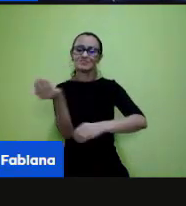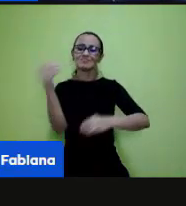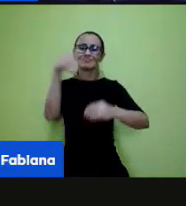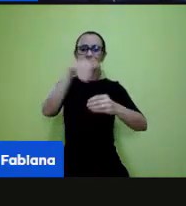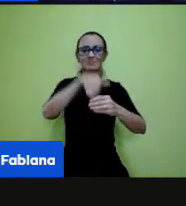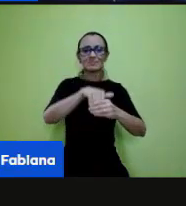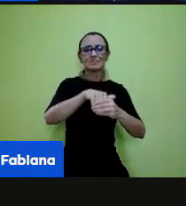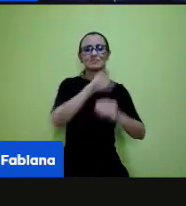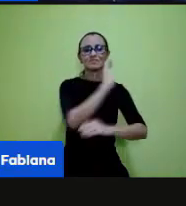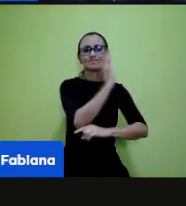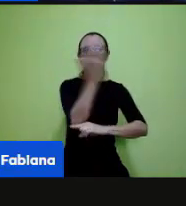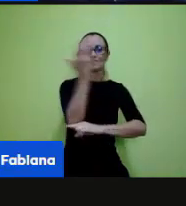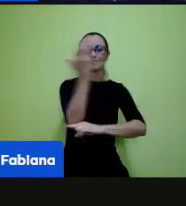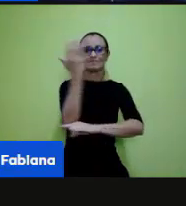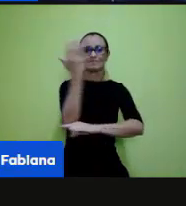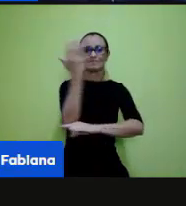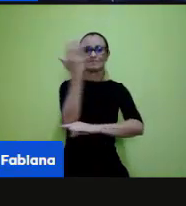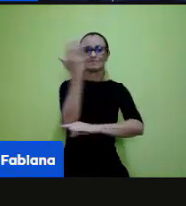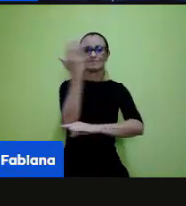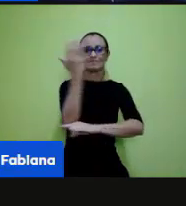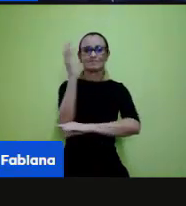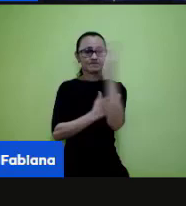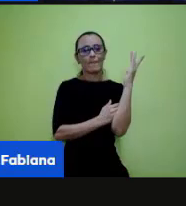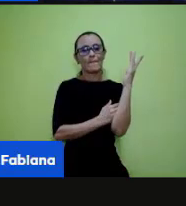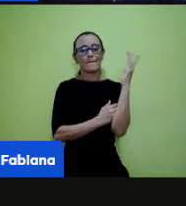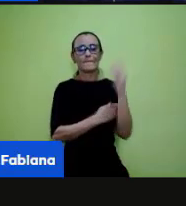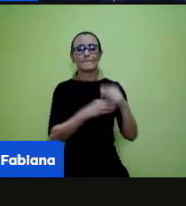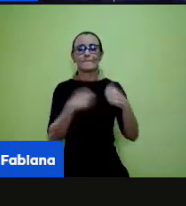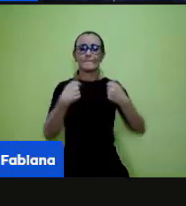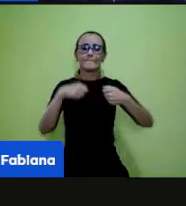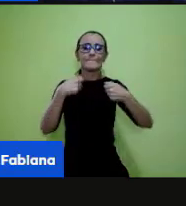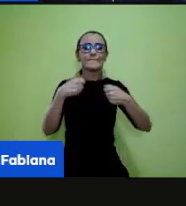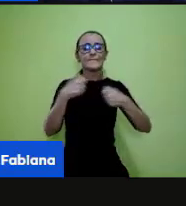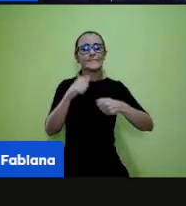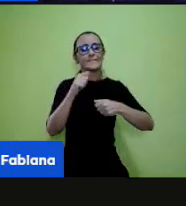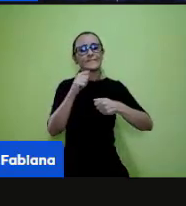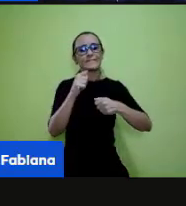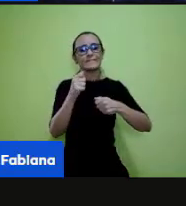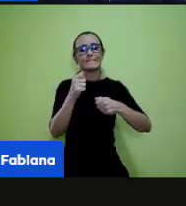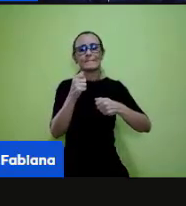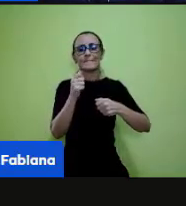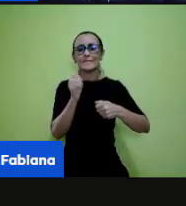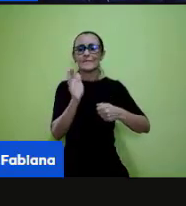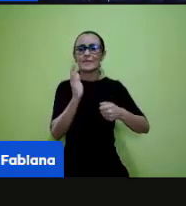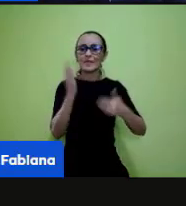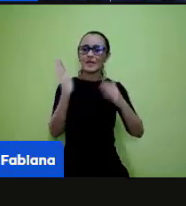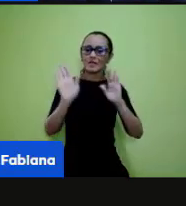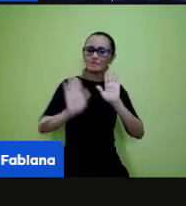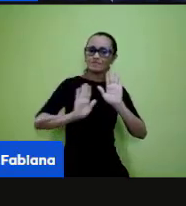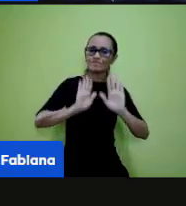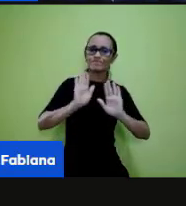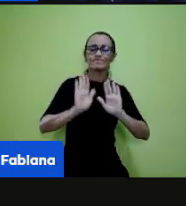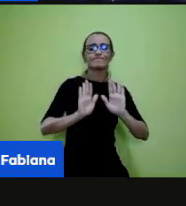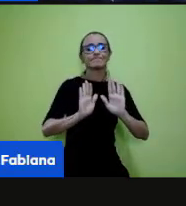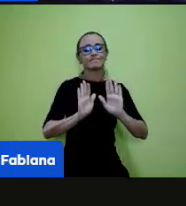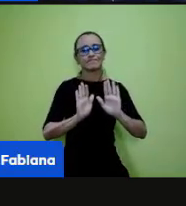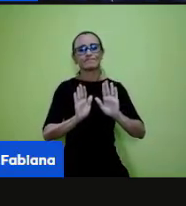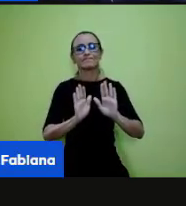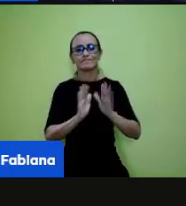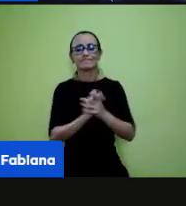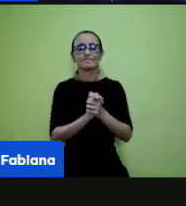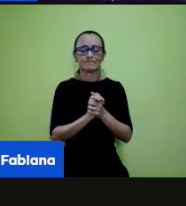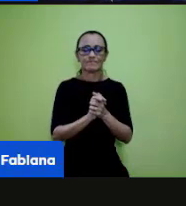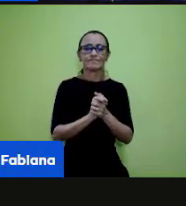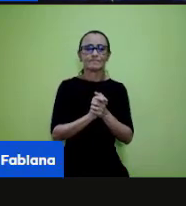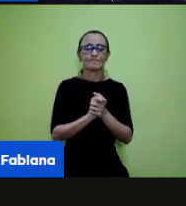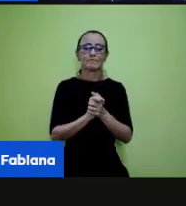controle biológico, onde esses insetos eles podem eventualmente eliminar a larva ou a fase